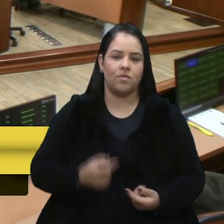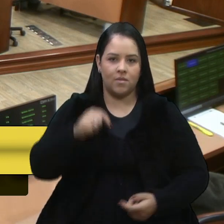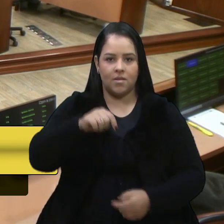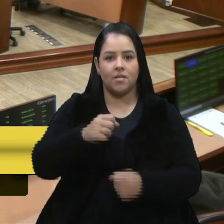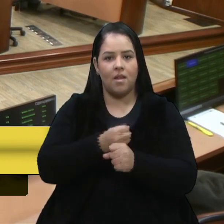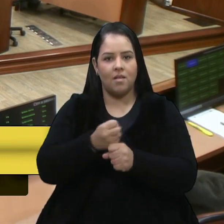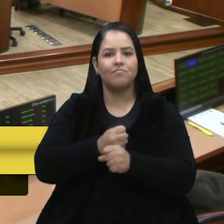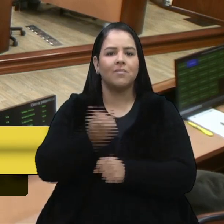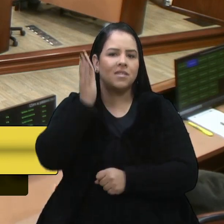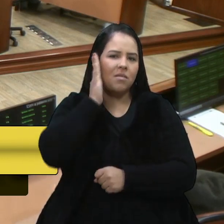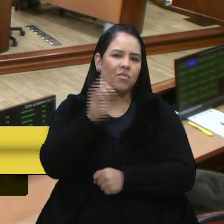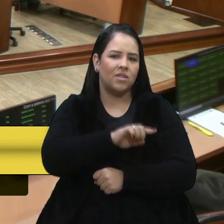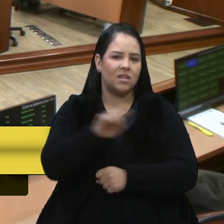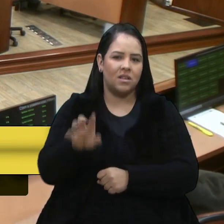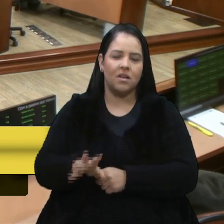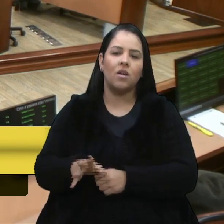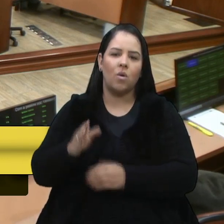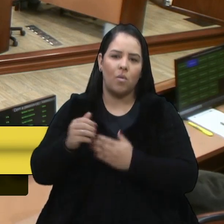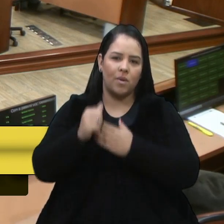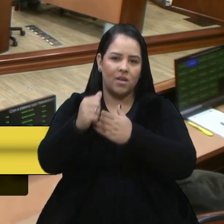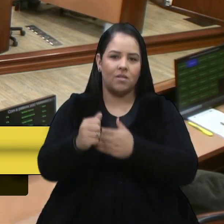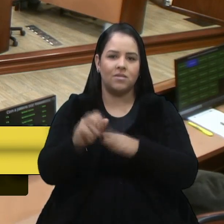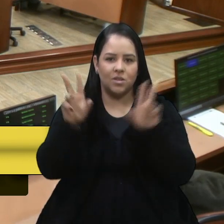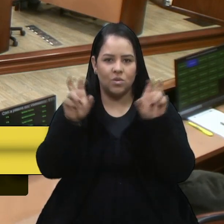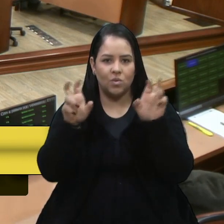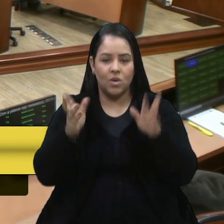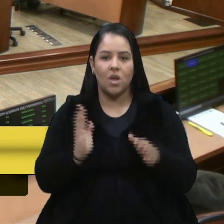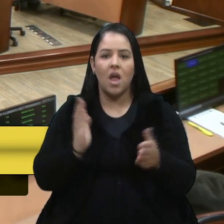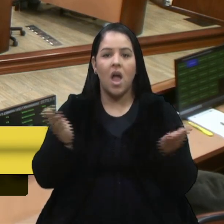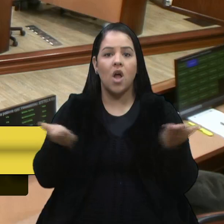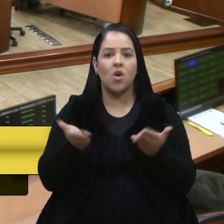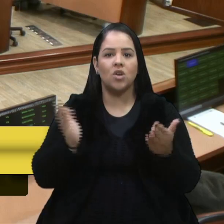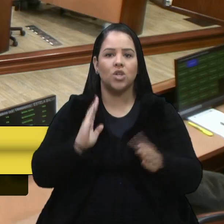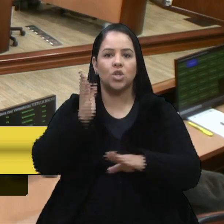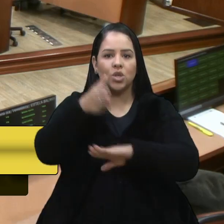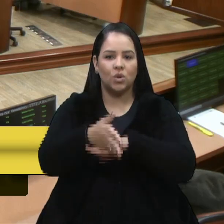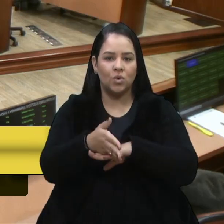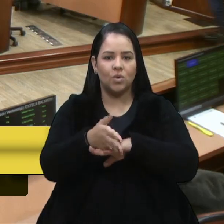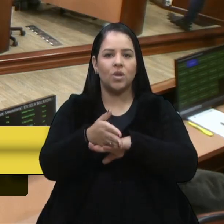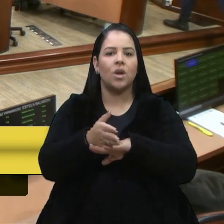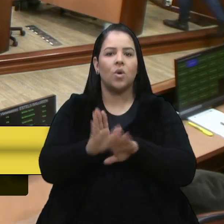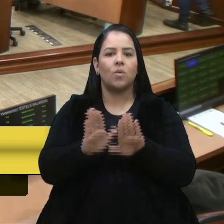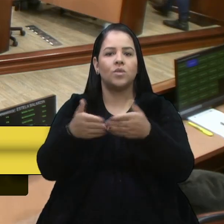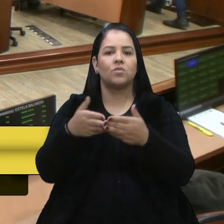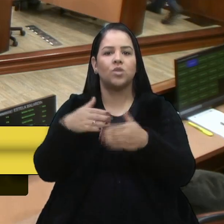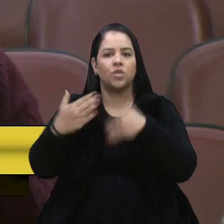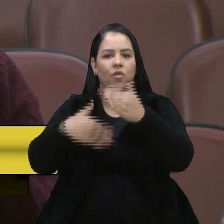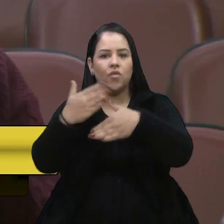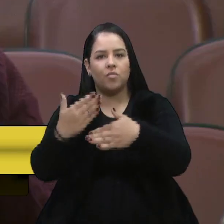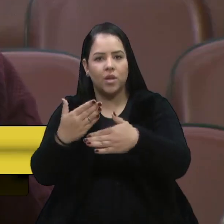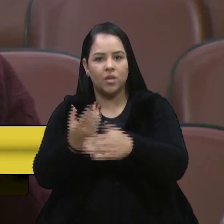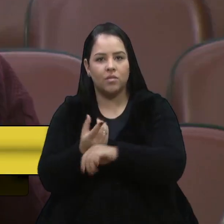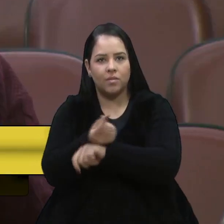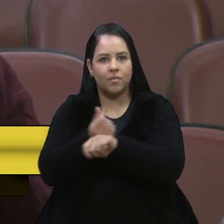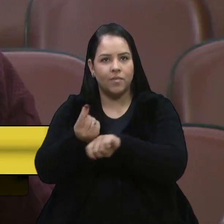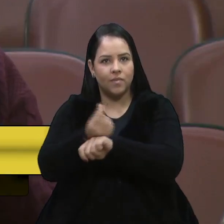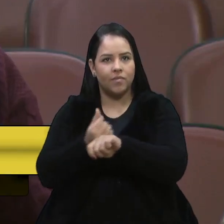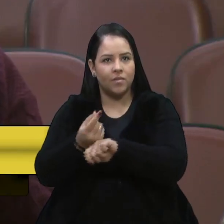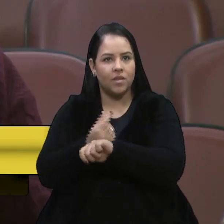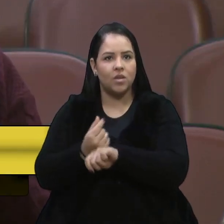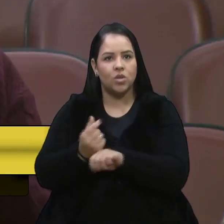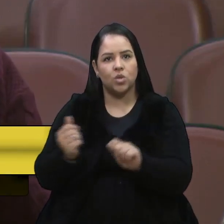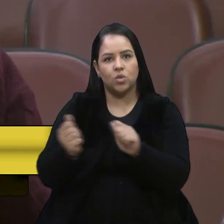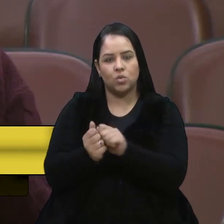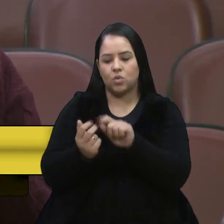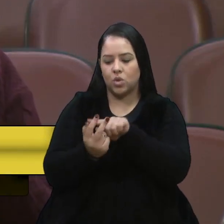ano está acompanhando o tema e agora que chegou a Comissão de Desenvolvimento Econômico, mas acredito que juntos, né, nas duas comissões, a gente consiga